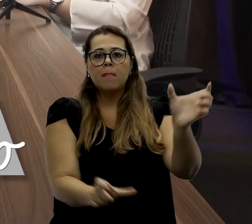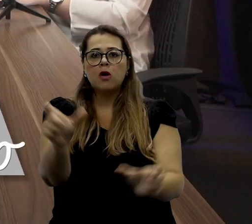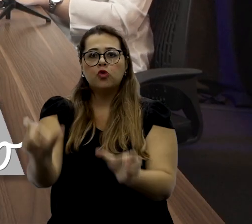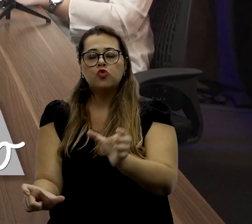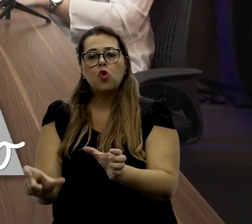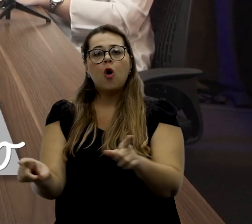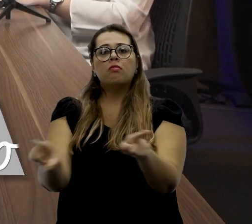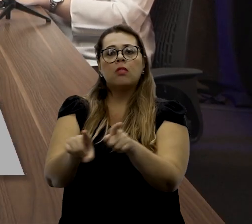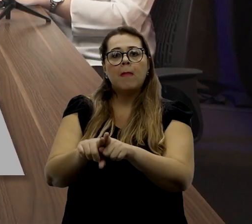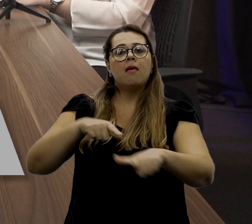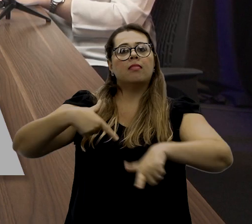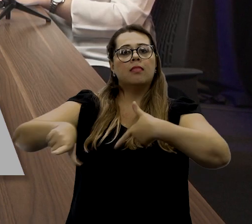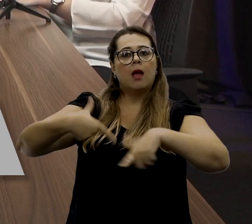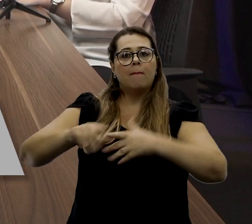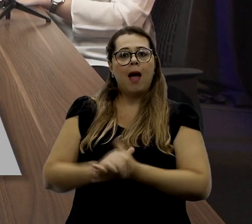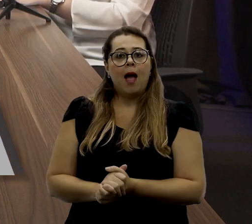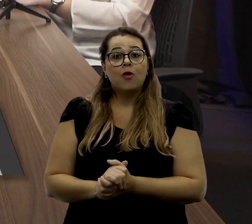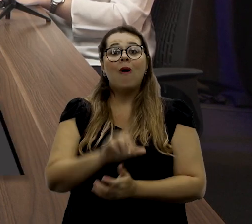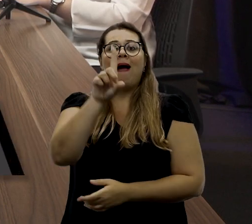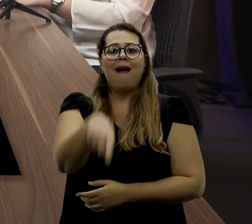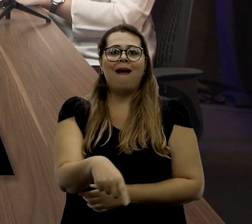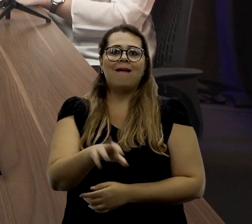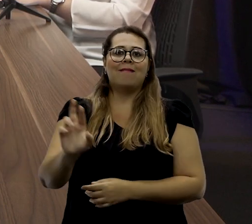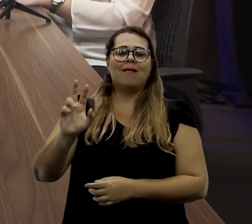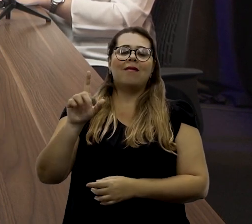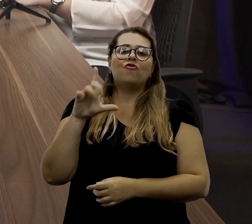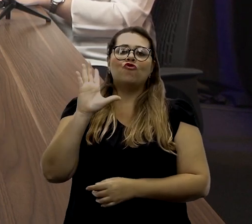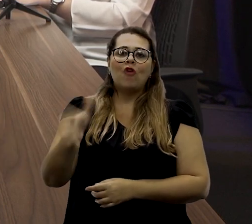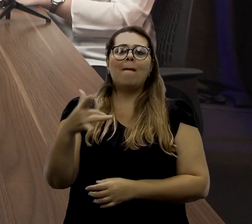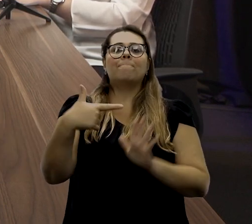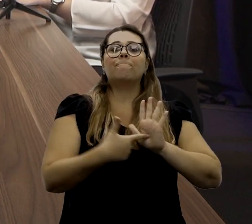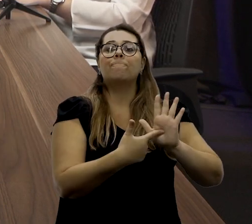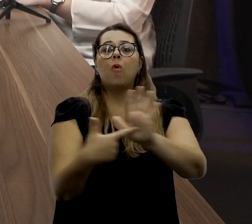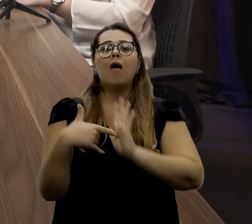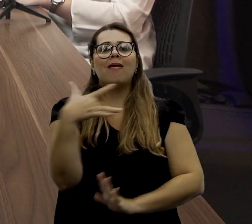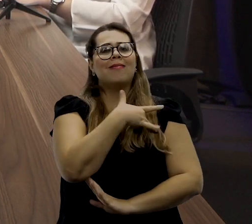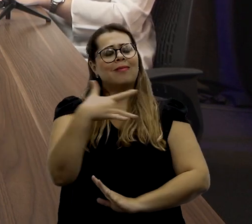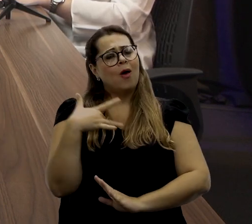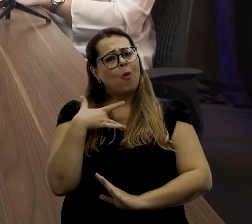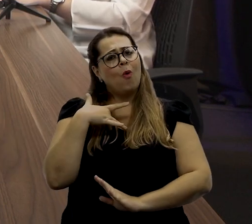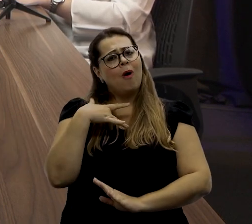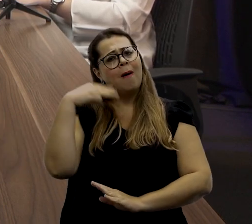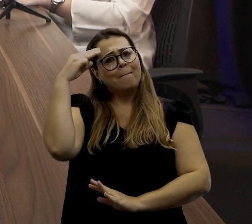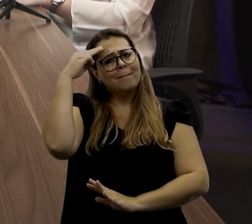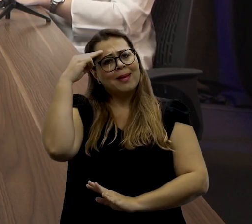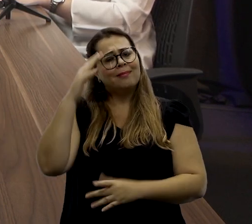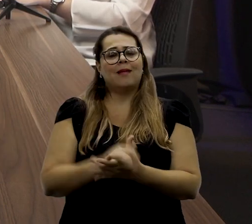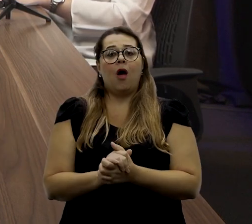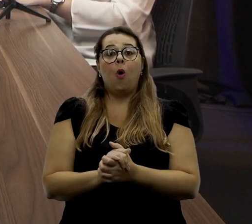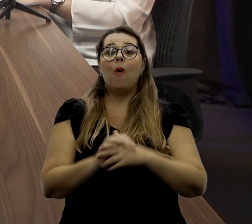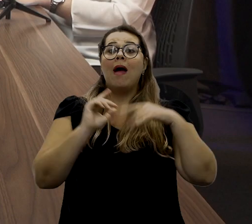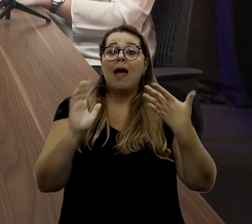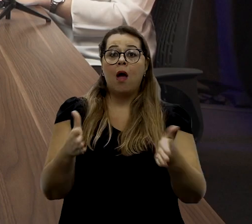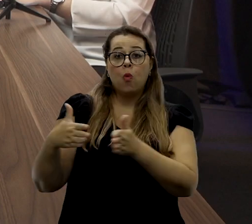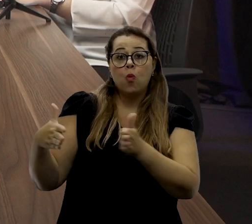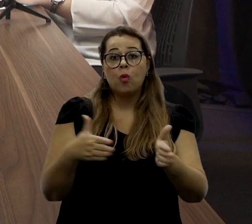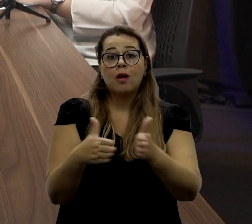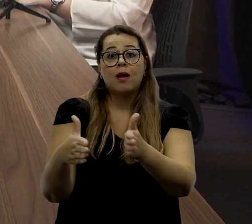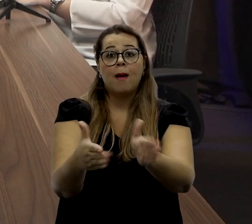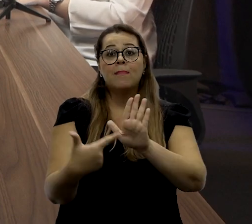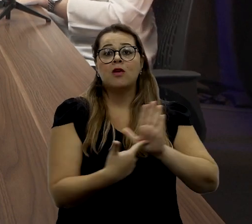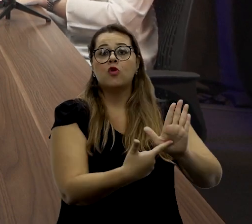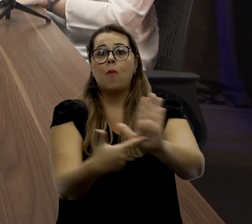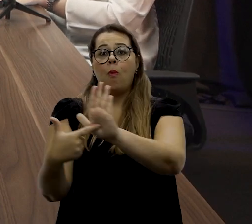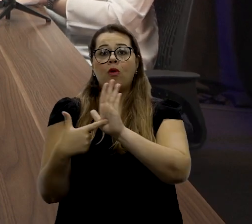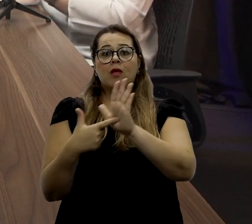isso já é signo de saúde mental, né? Isso já é um caminho para que a gente tenha uma boa saúde mental.